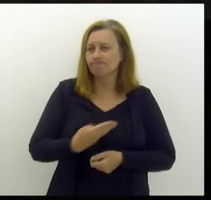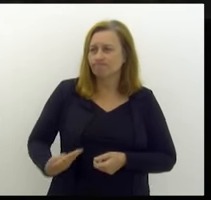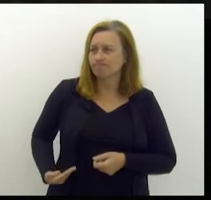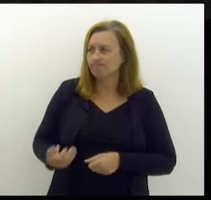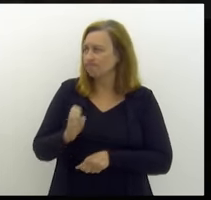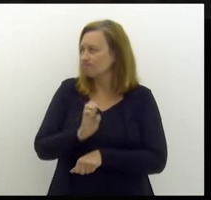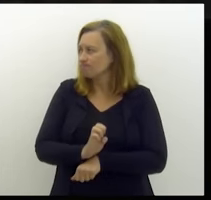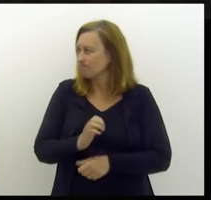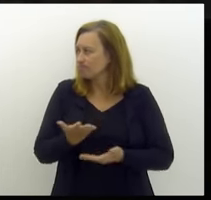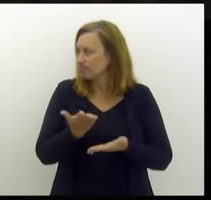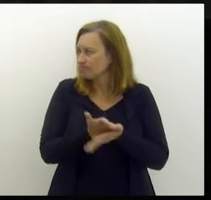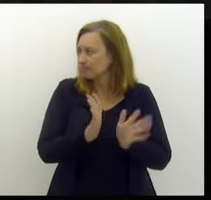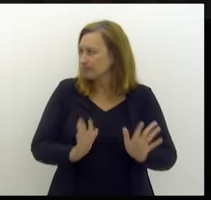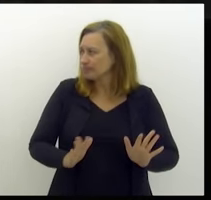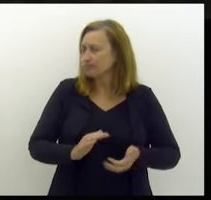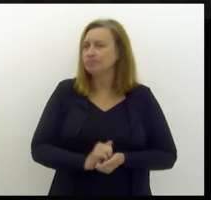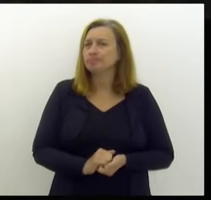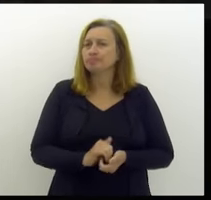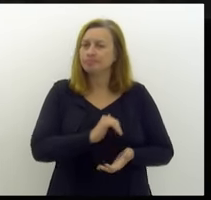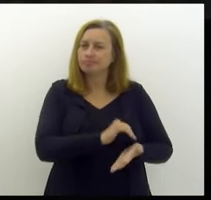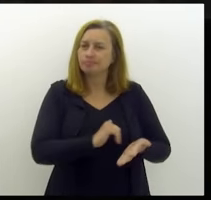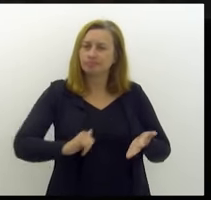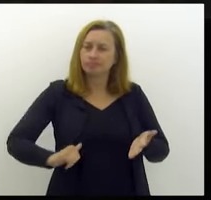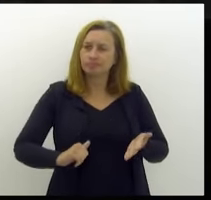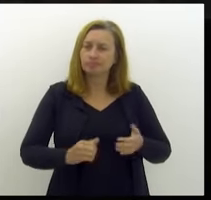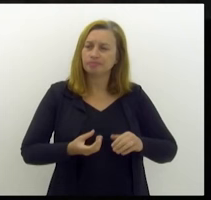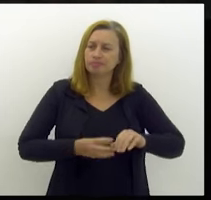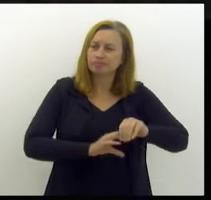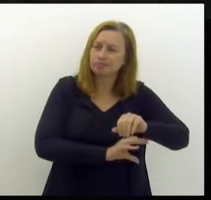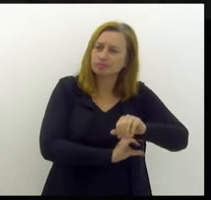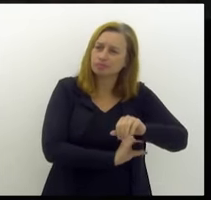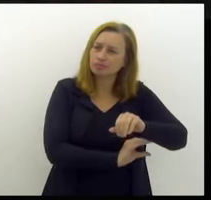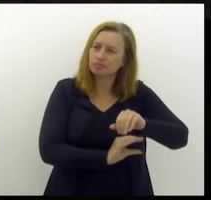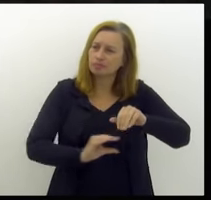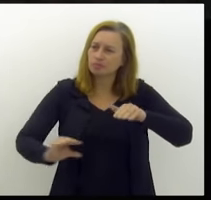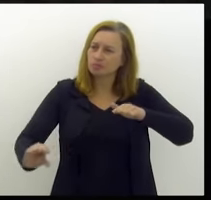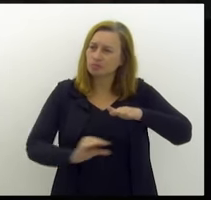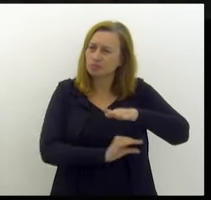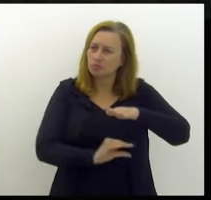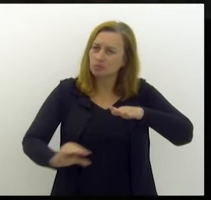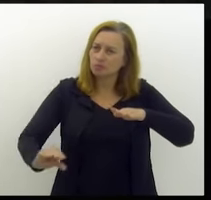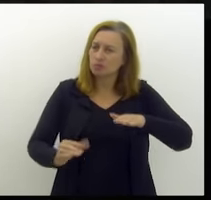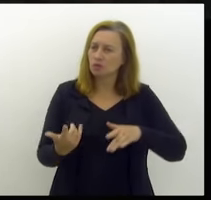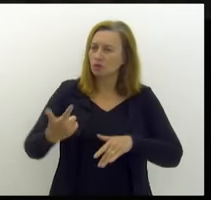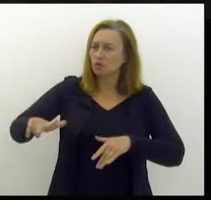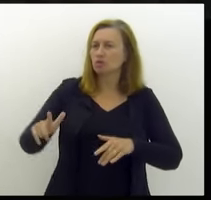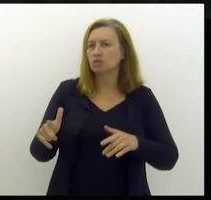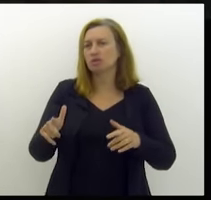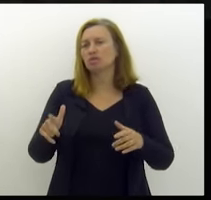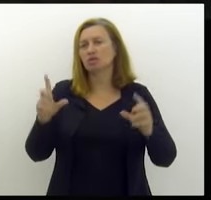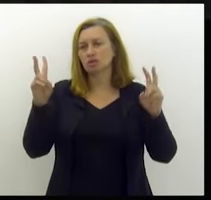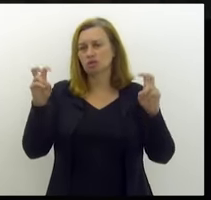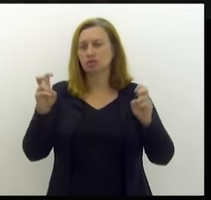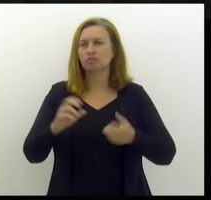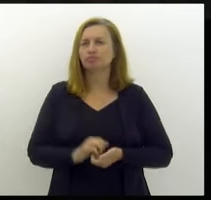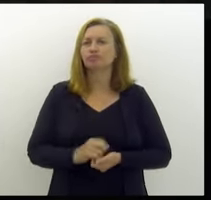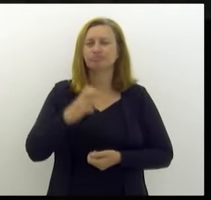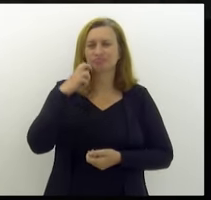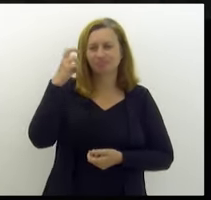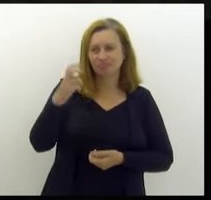Estado para acabar para tirar os recursos desses fundos para para outras questões É uma